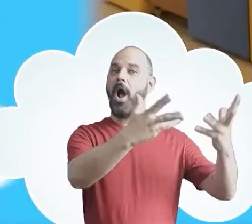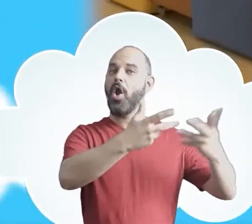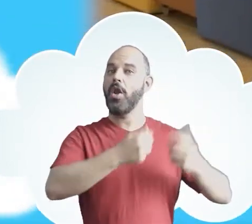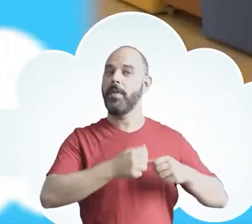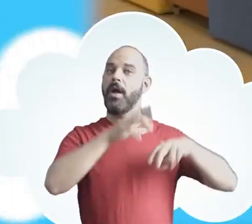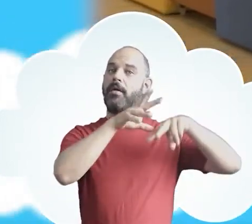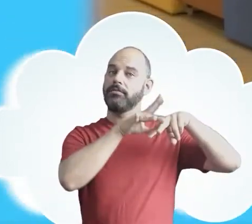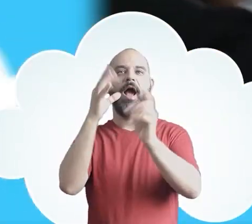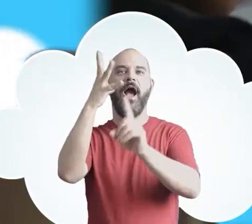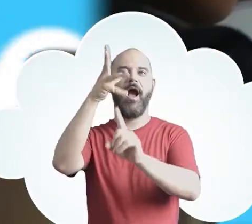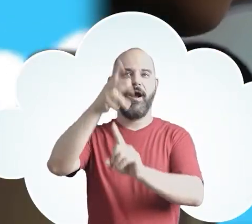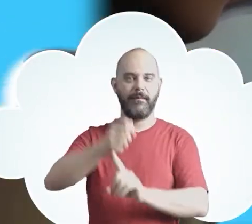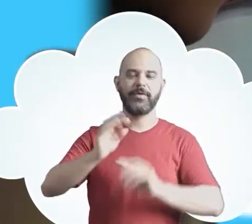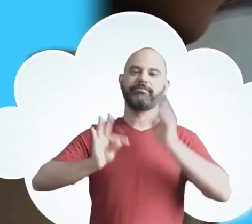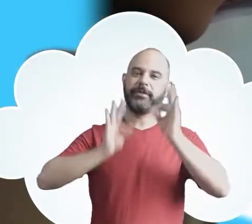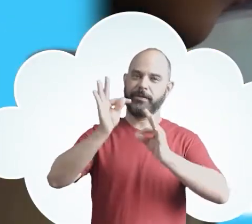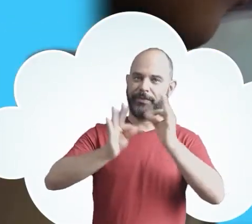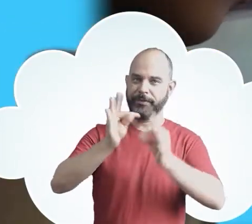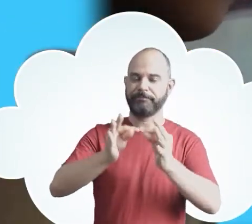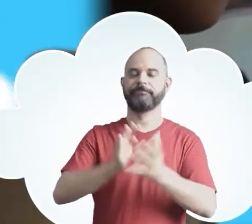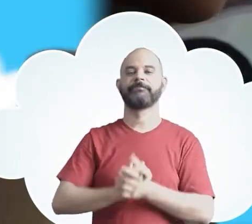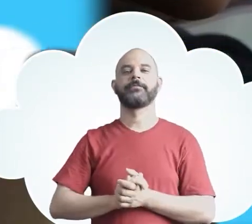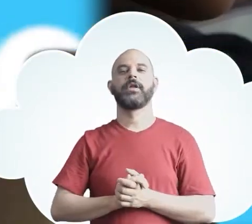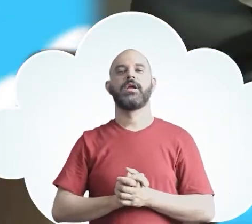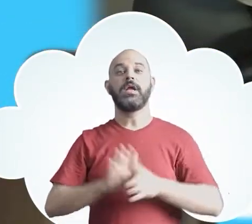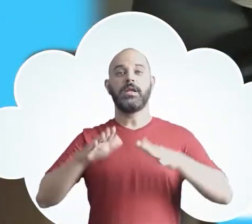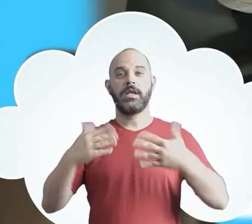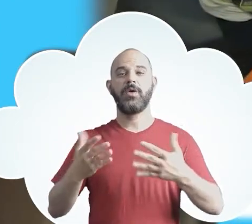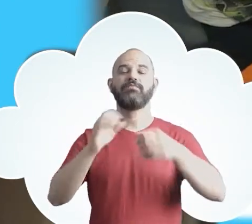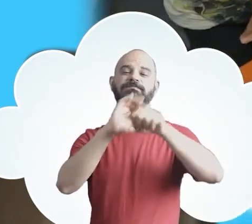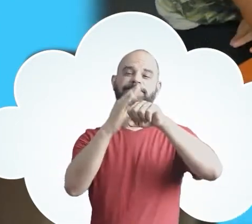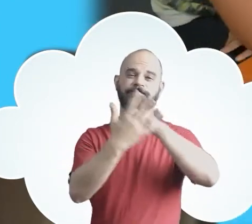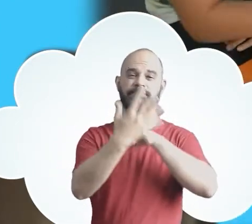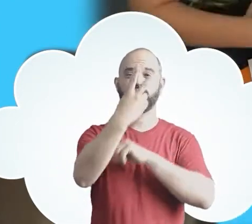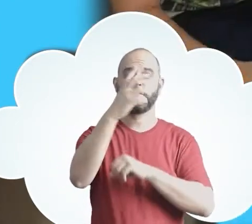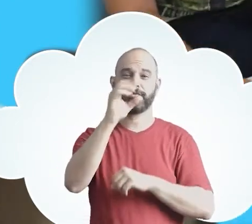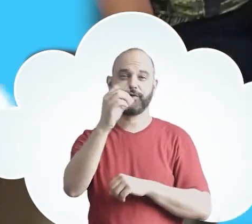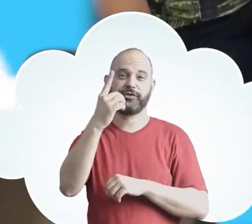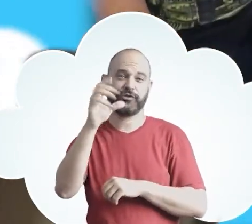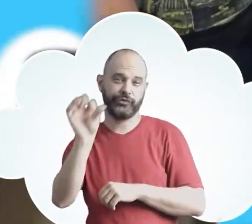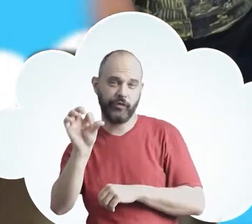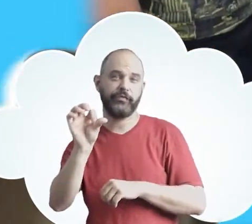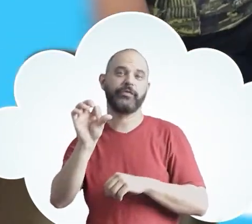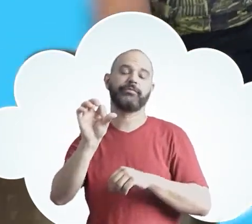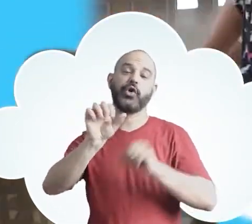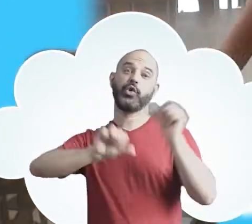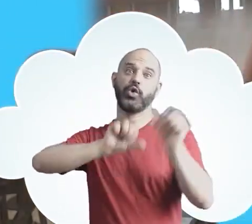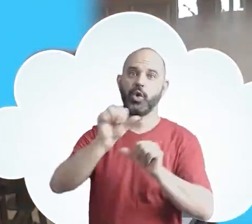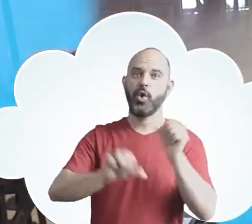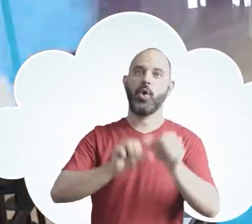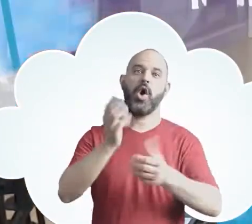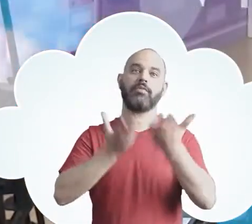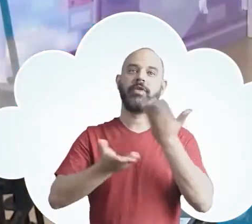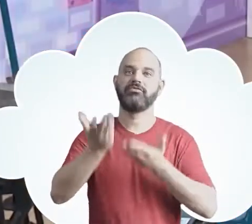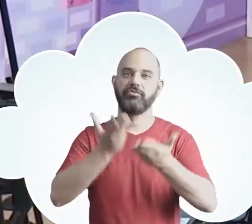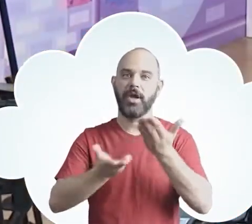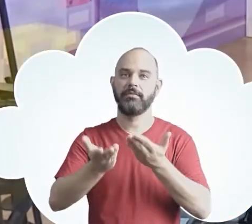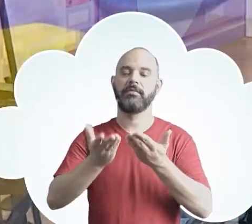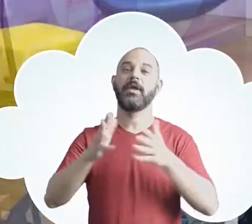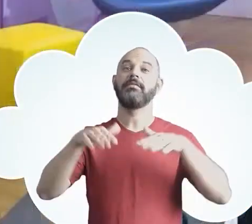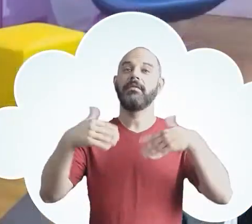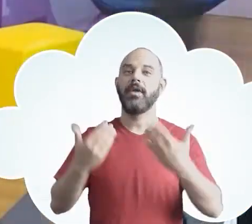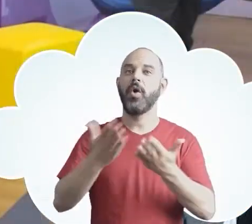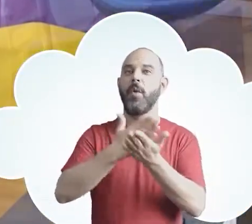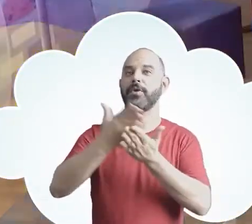pacientes e familiares. Com a pandemia da Covid-19, precisamos mudar a nossa forma de atendimento. Daí veio a Fábrica de